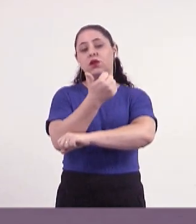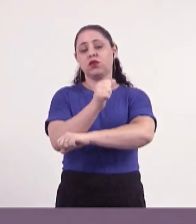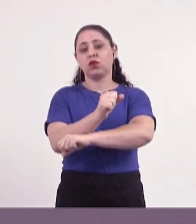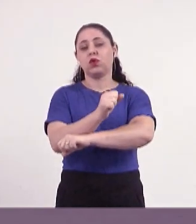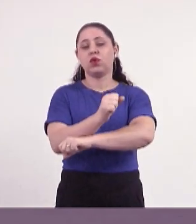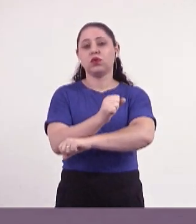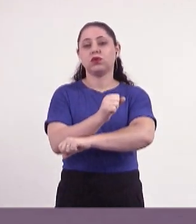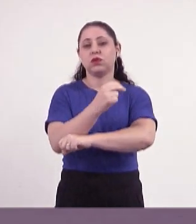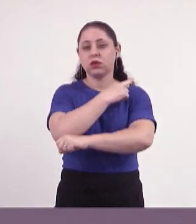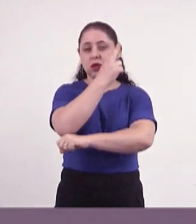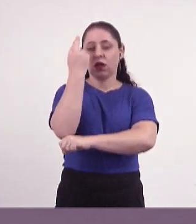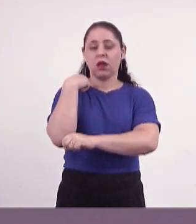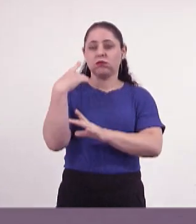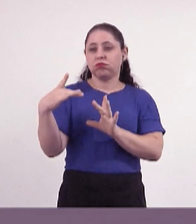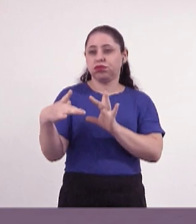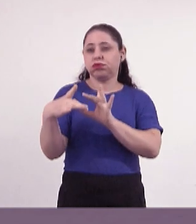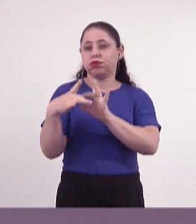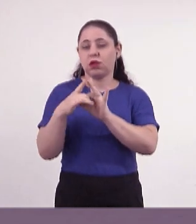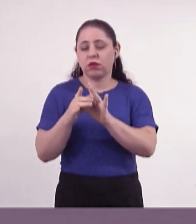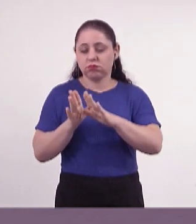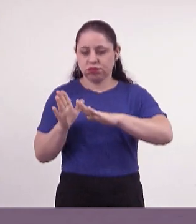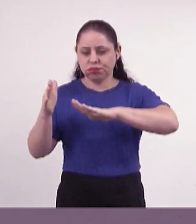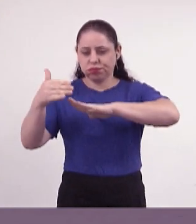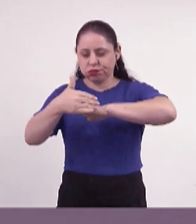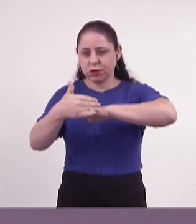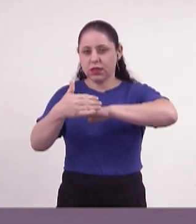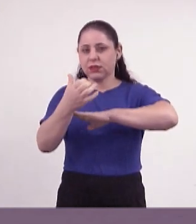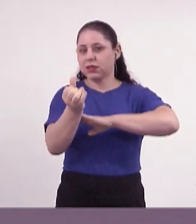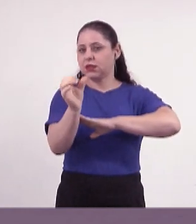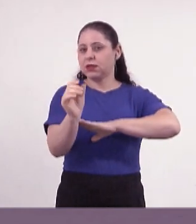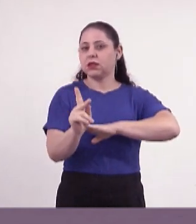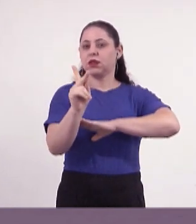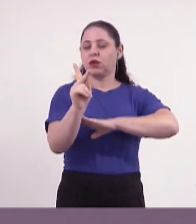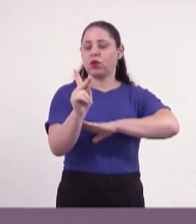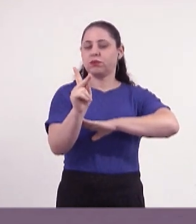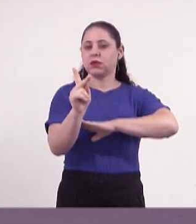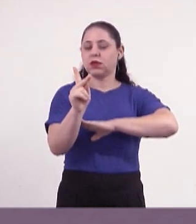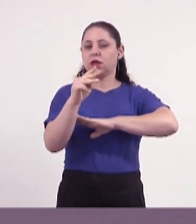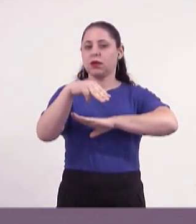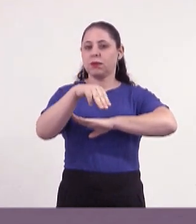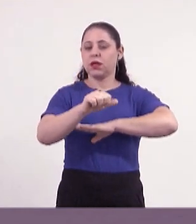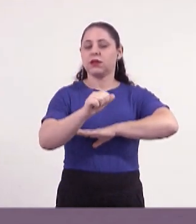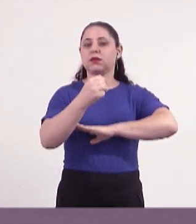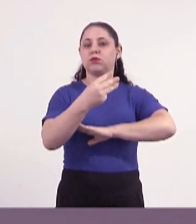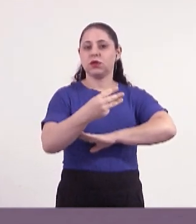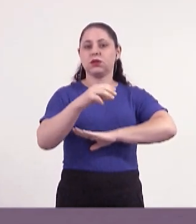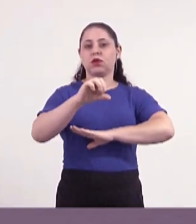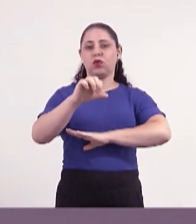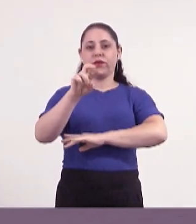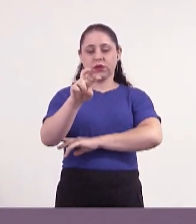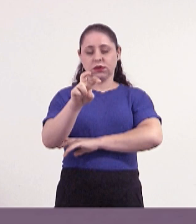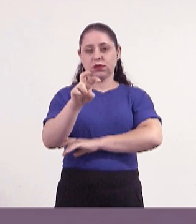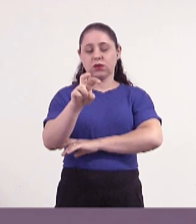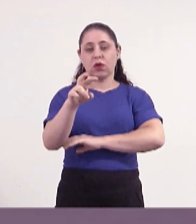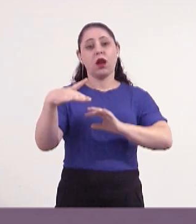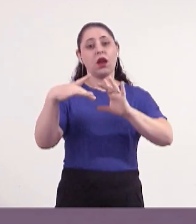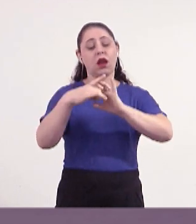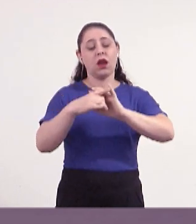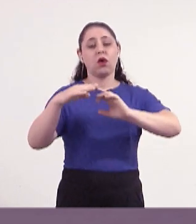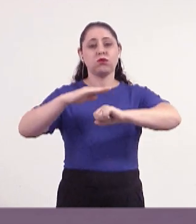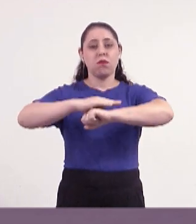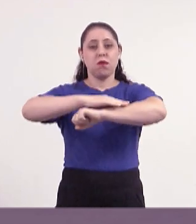até o entroncamento com a 395, cerca de 60 quilômetros, a MS 395, que